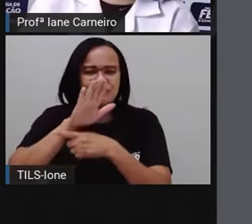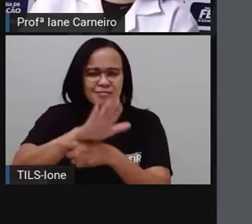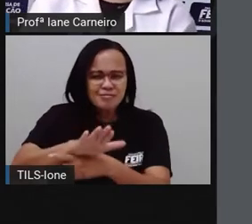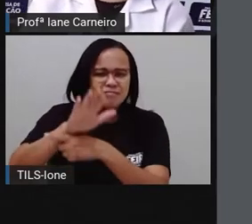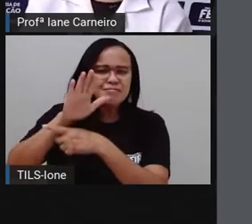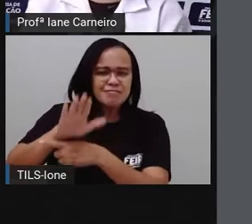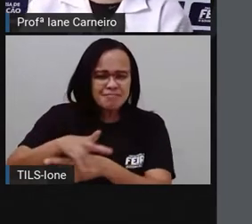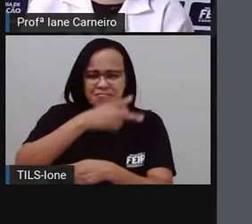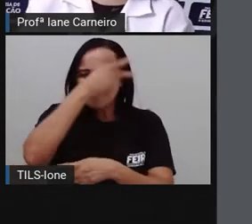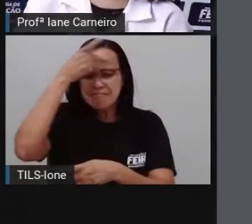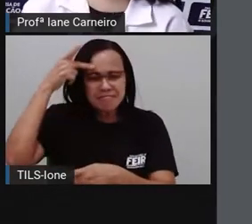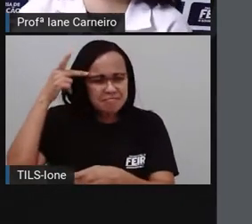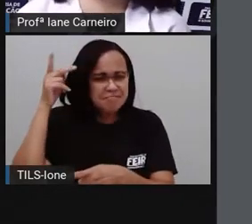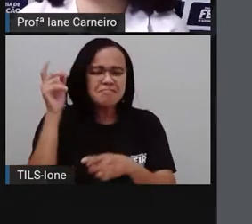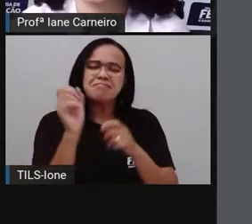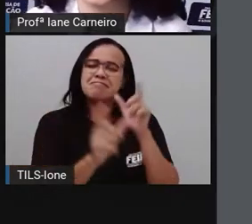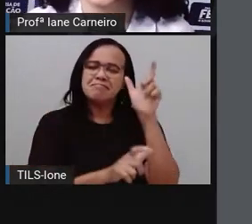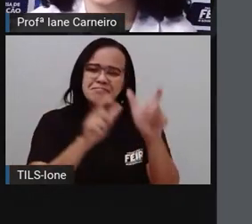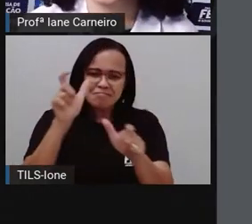lindo.